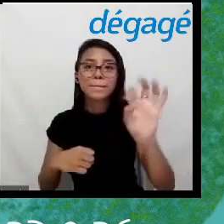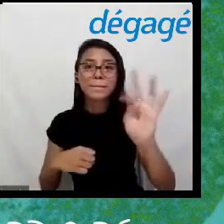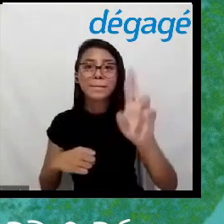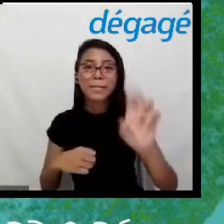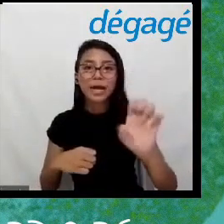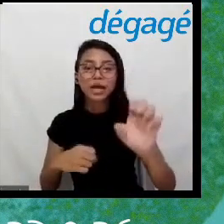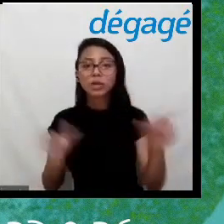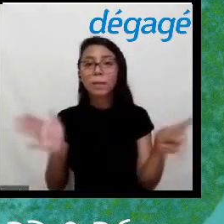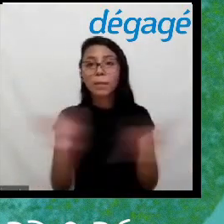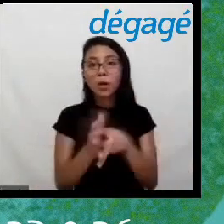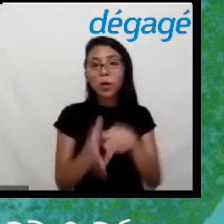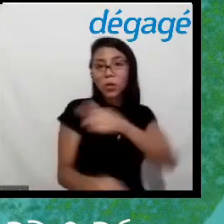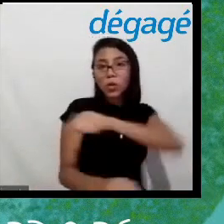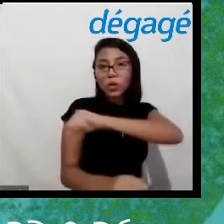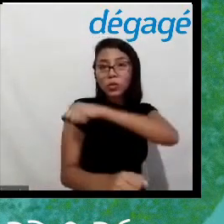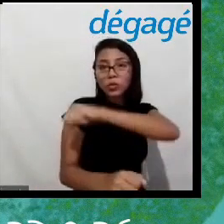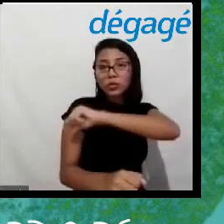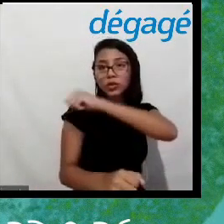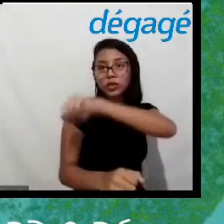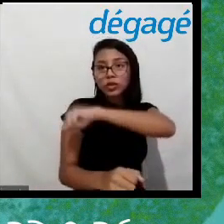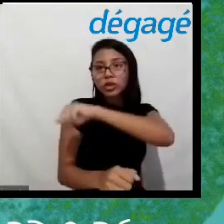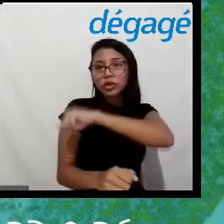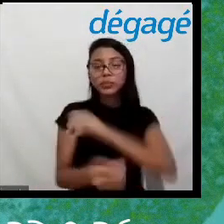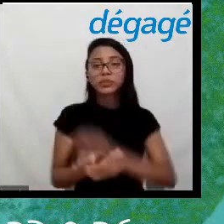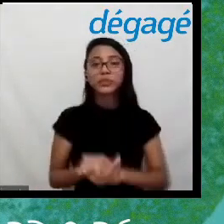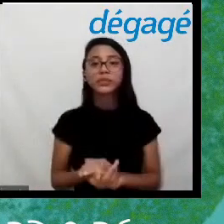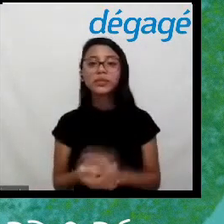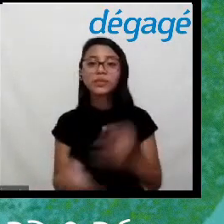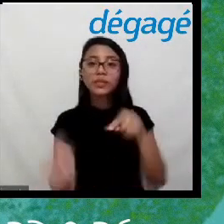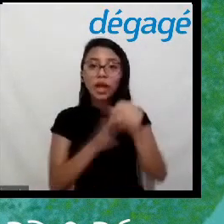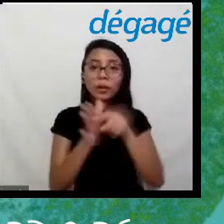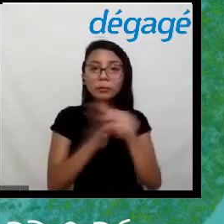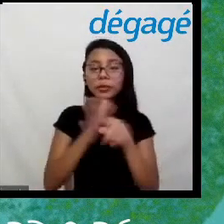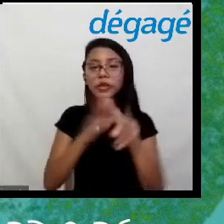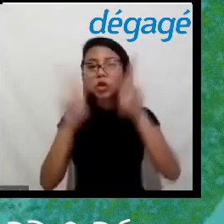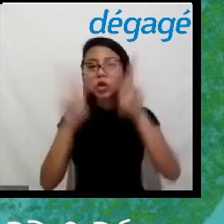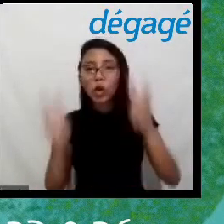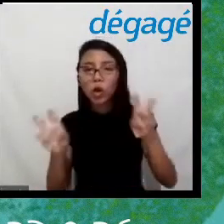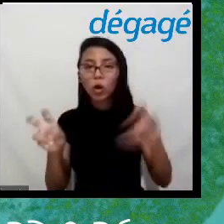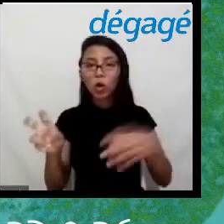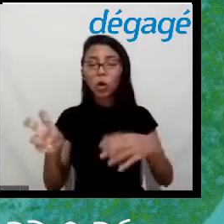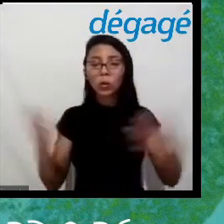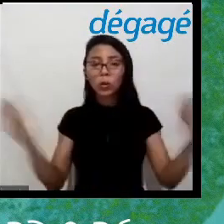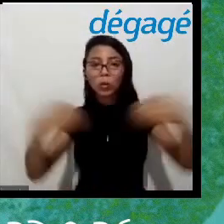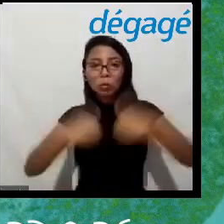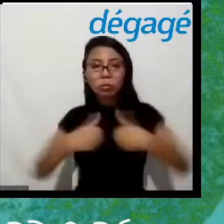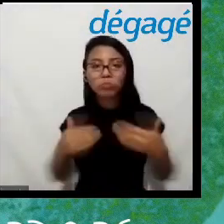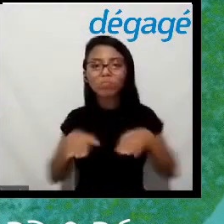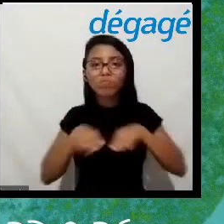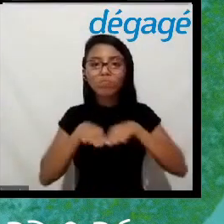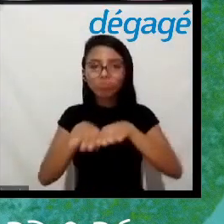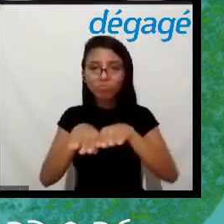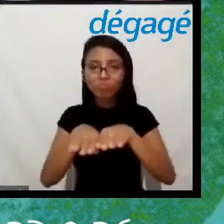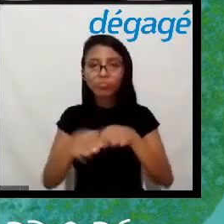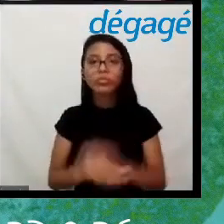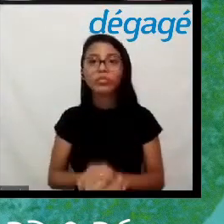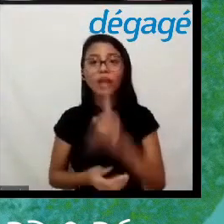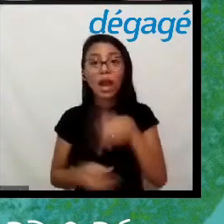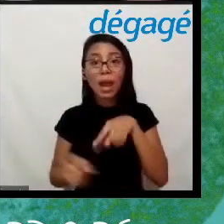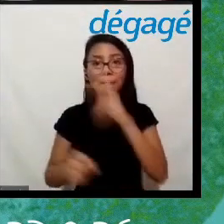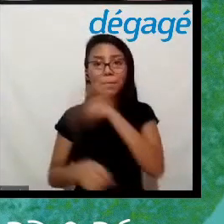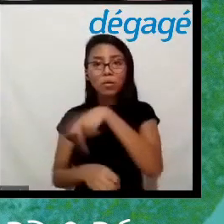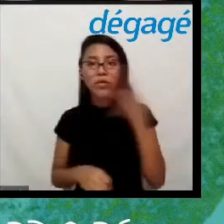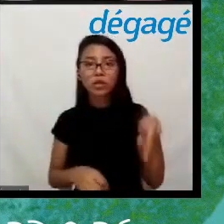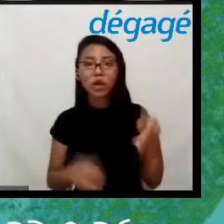Circulando, pesquisando teatro, autismo e inclusão. Atualmente é professora na rede privada de ensino do Rio de Janeiro